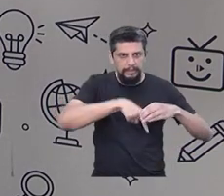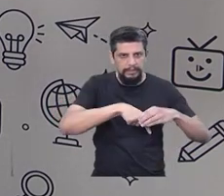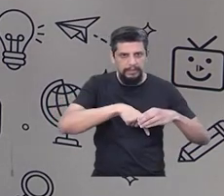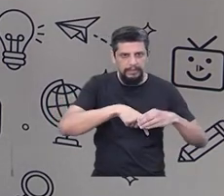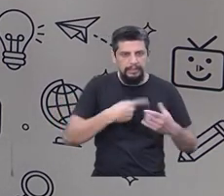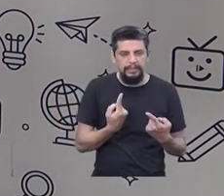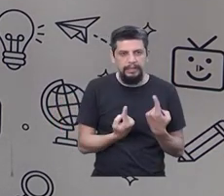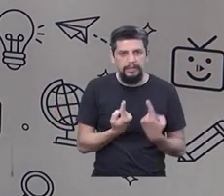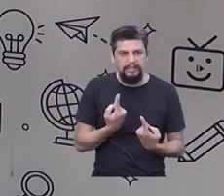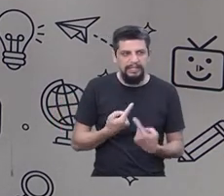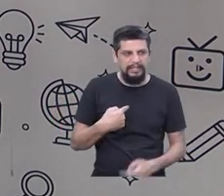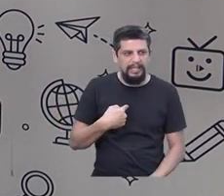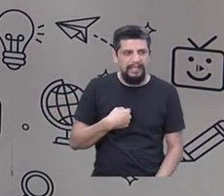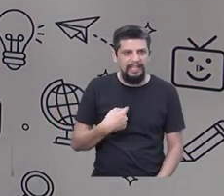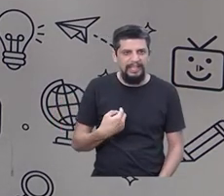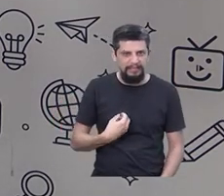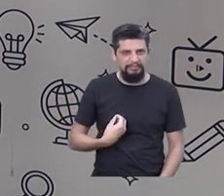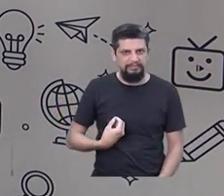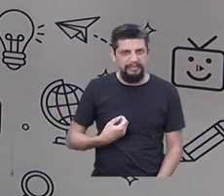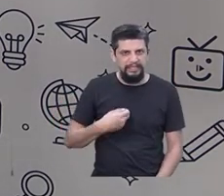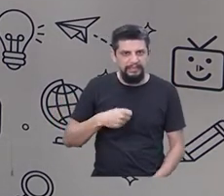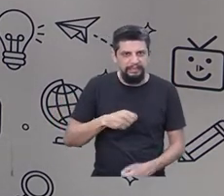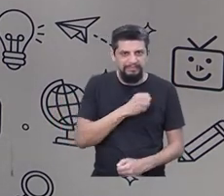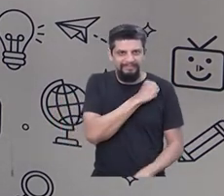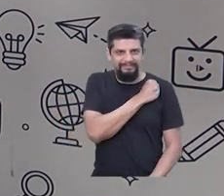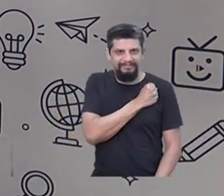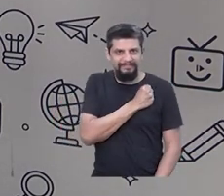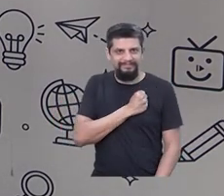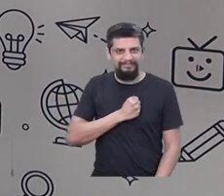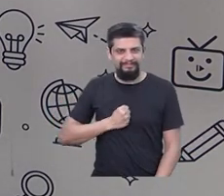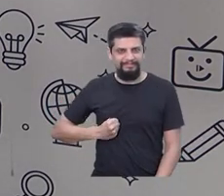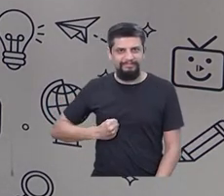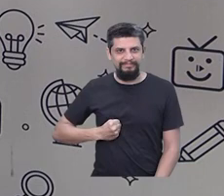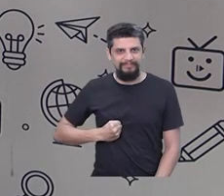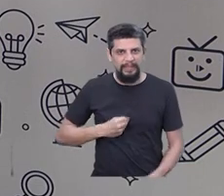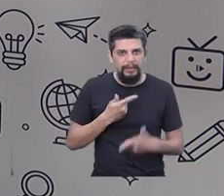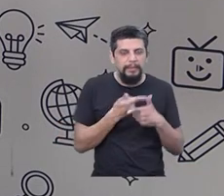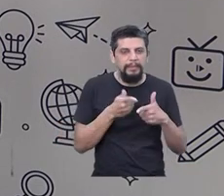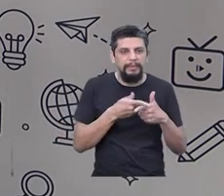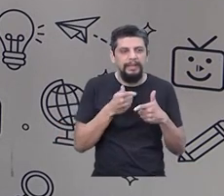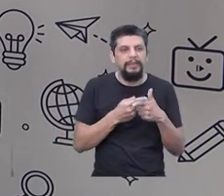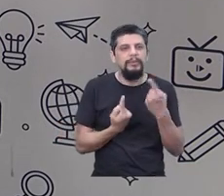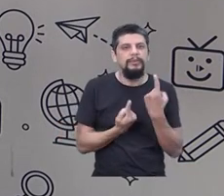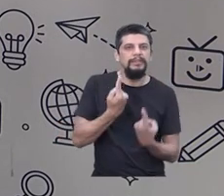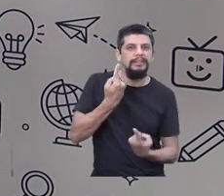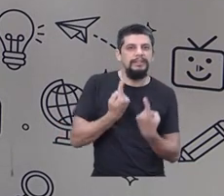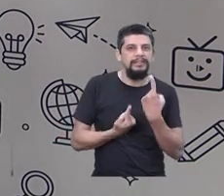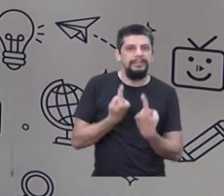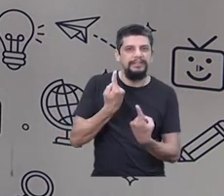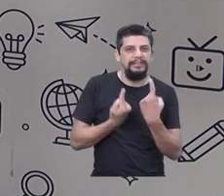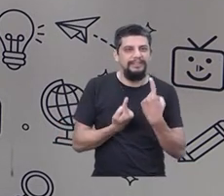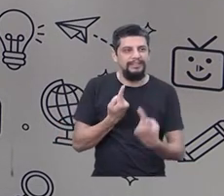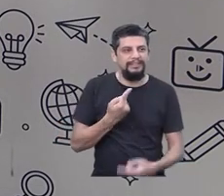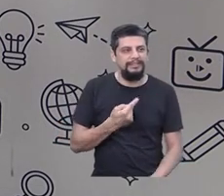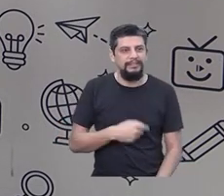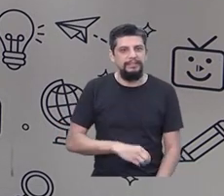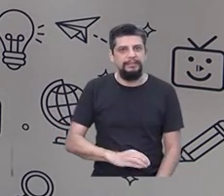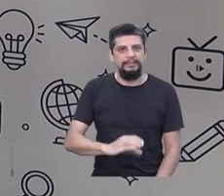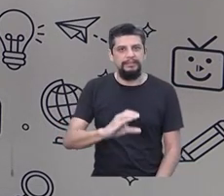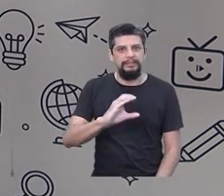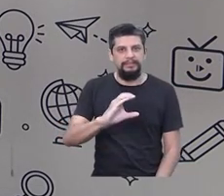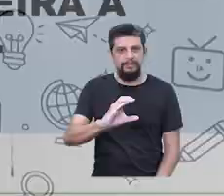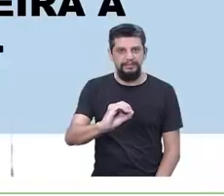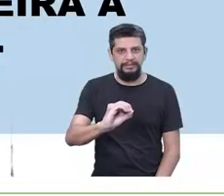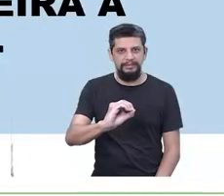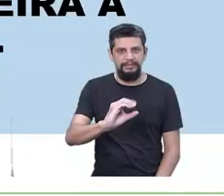sua cabeça. Até eu estou hoje, né? Com esse grande problema dela. Qual é? É o